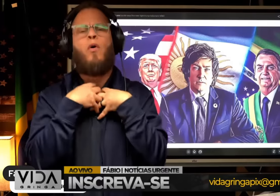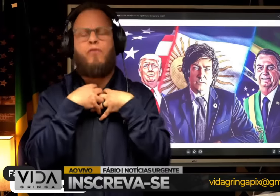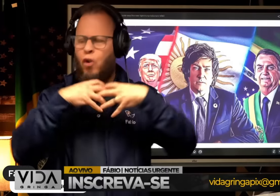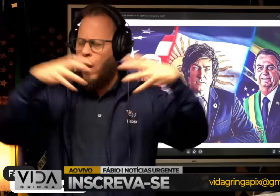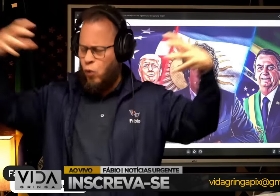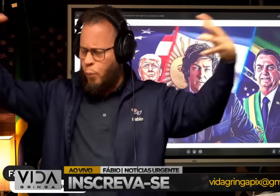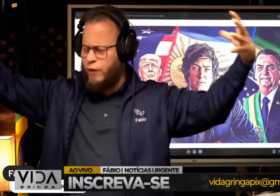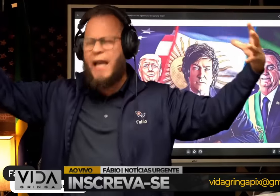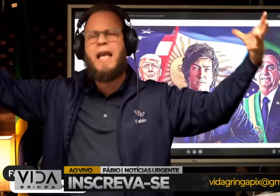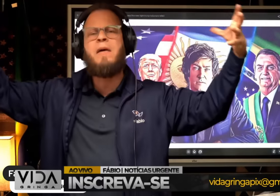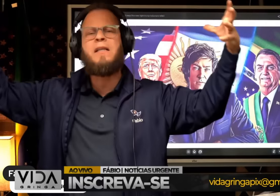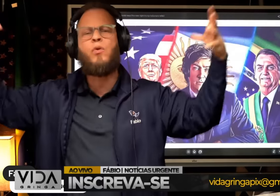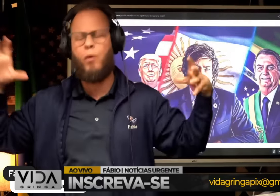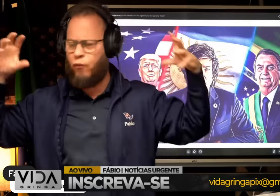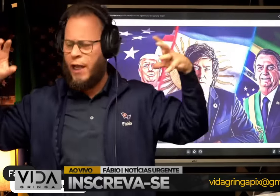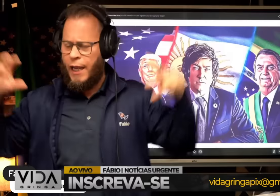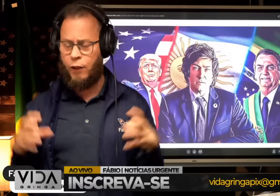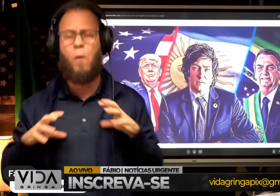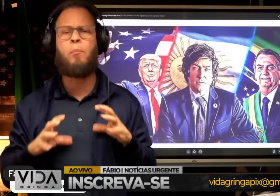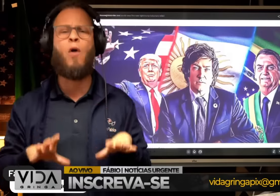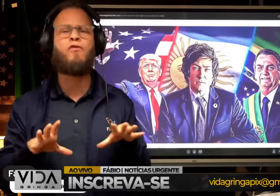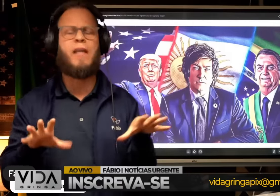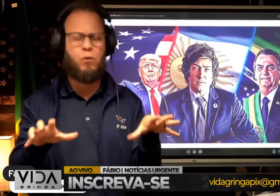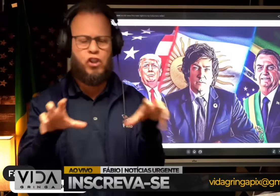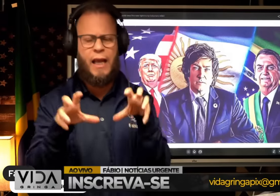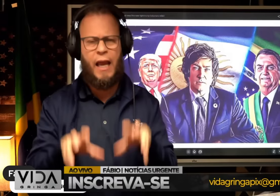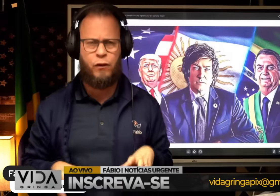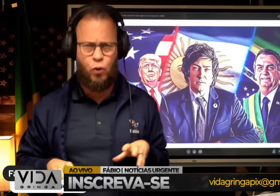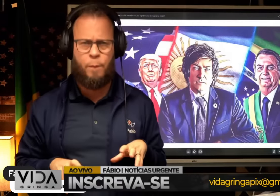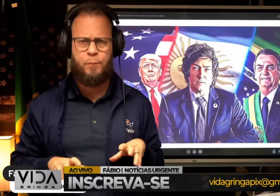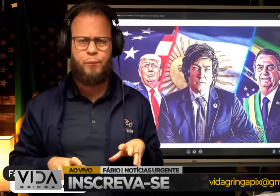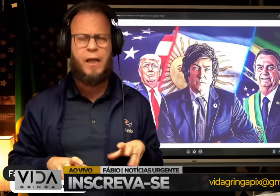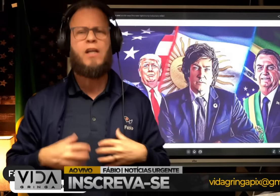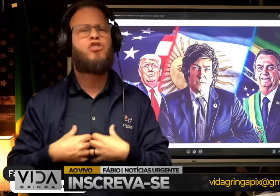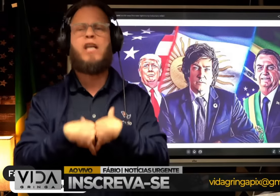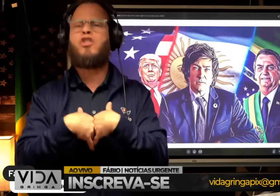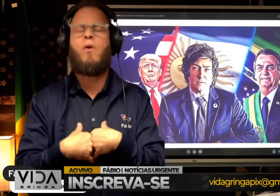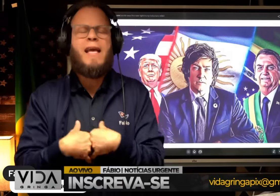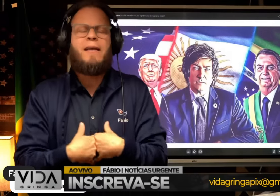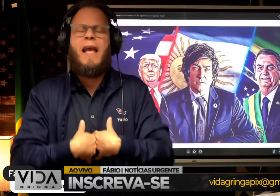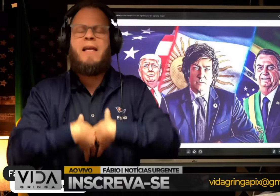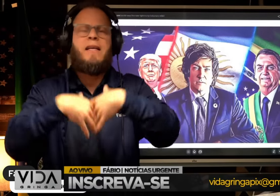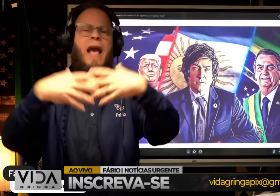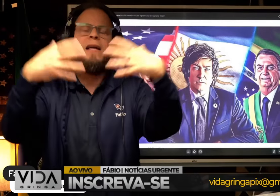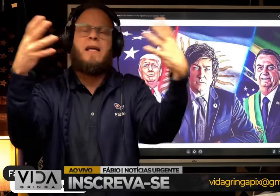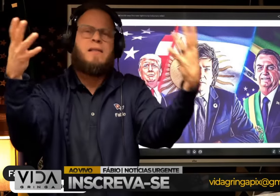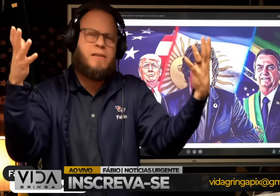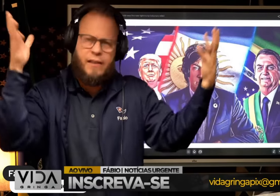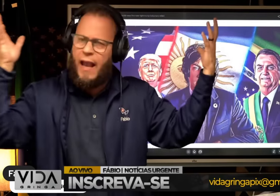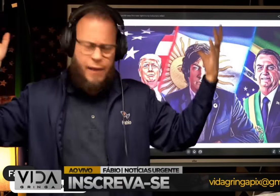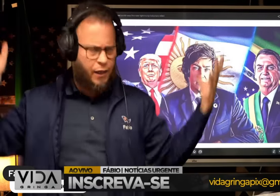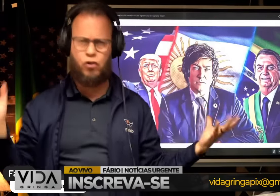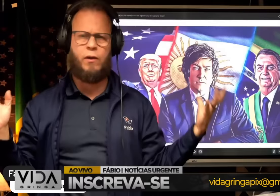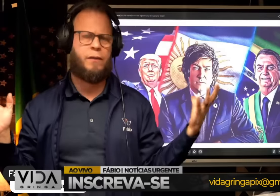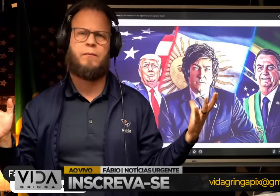povo nós o poder emand do povo então o povo tem o direito de escolher quem quer que eles